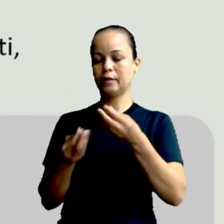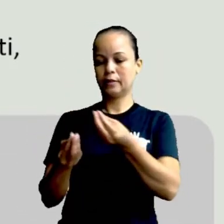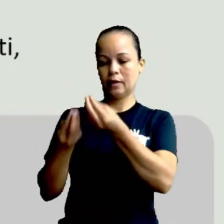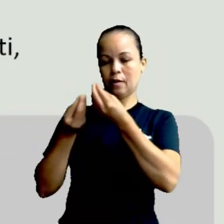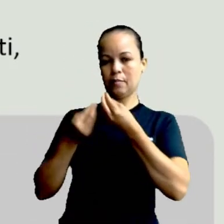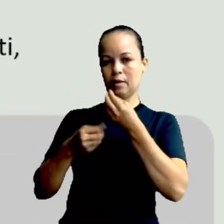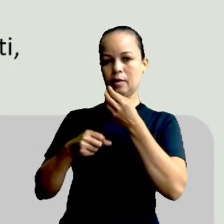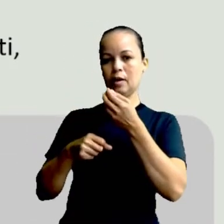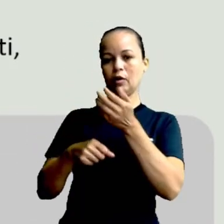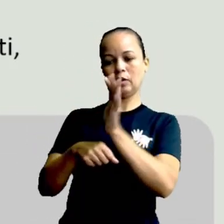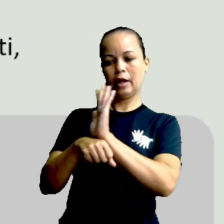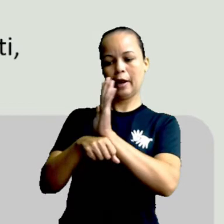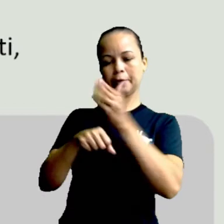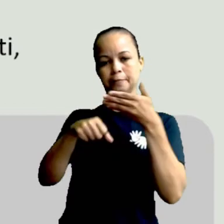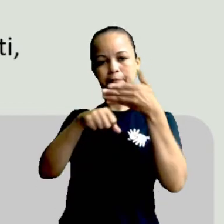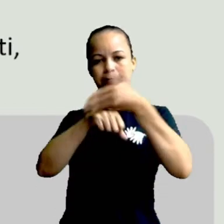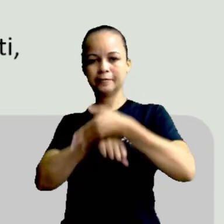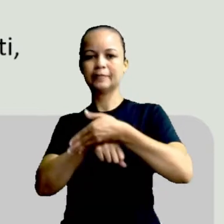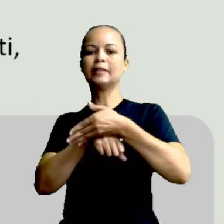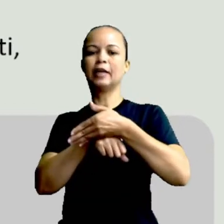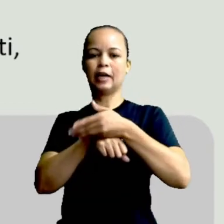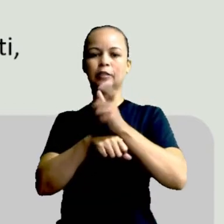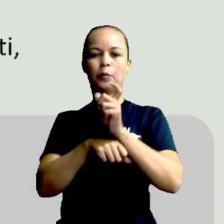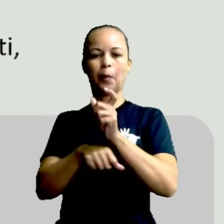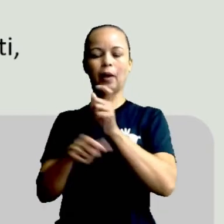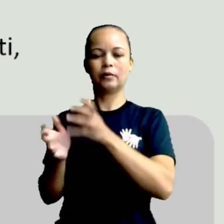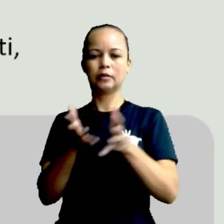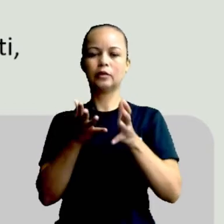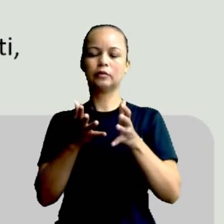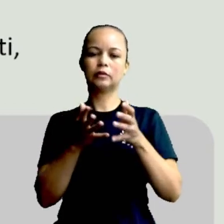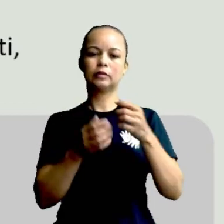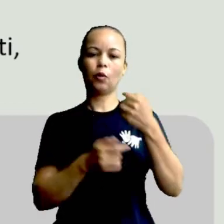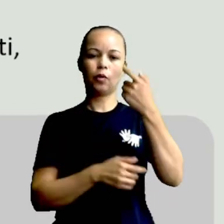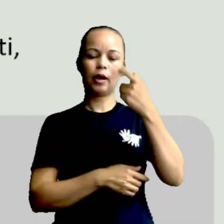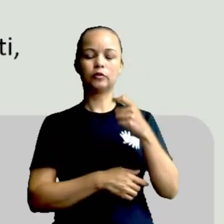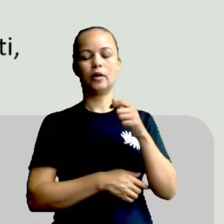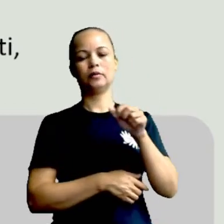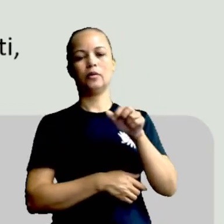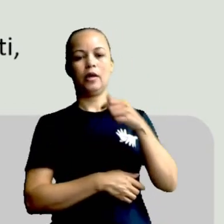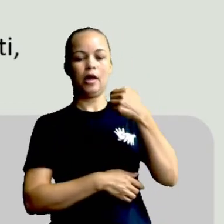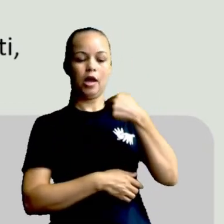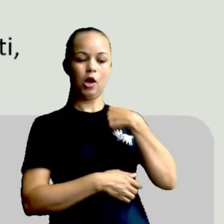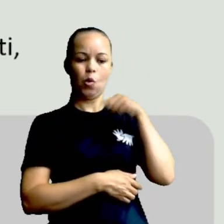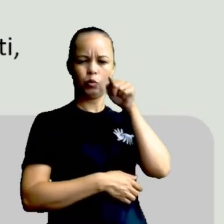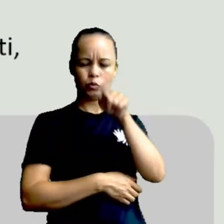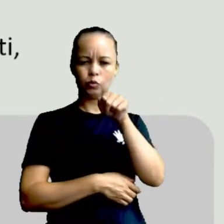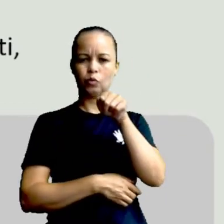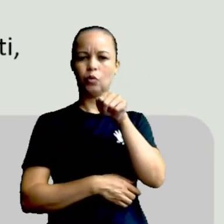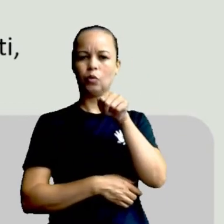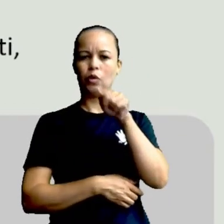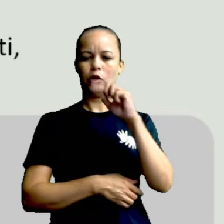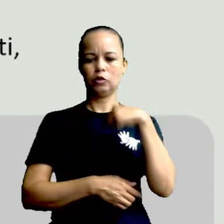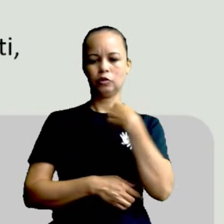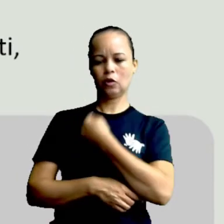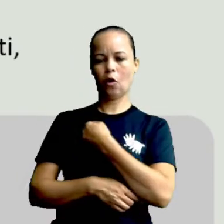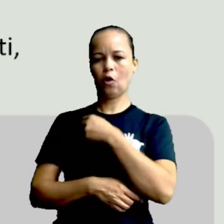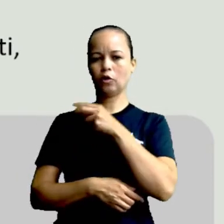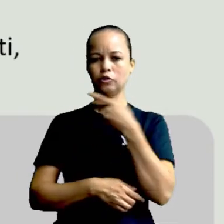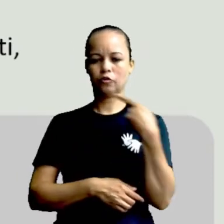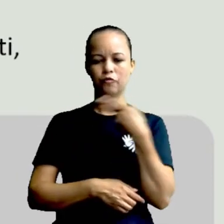entradas para o cinema os pronomes do caso reto são eu tu ele nós vós e eles